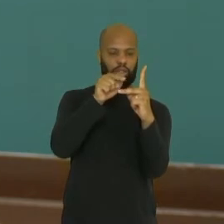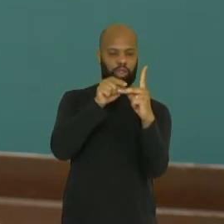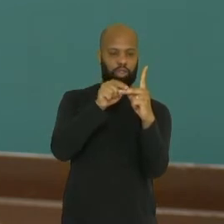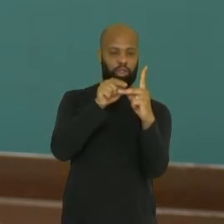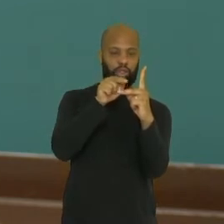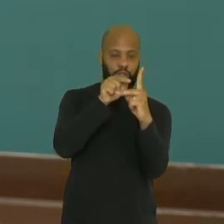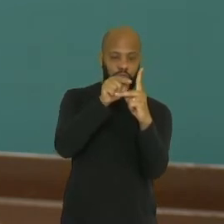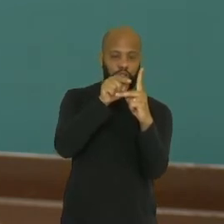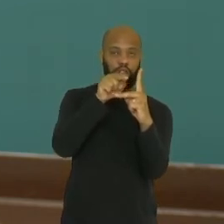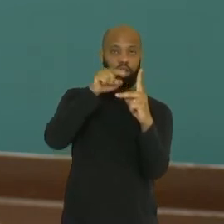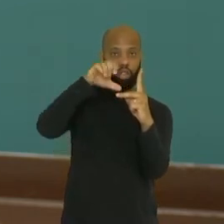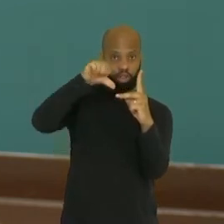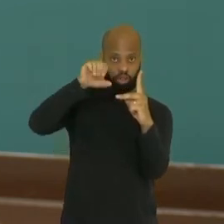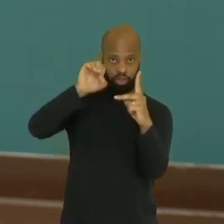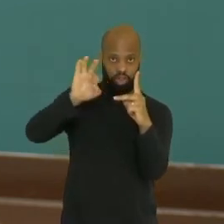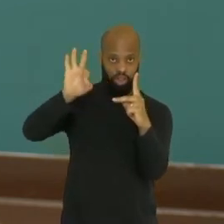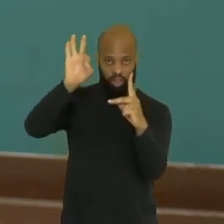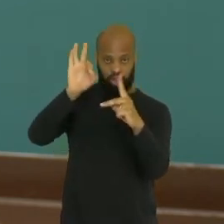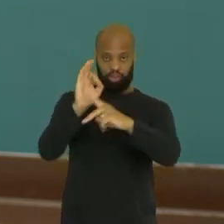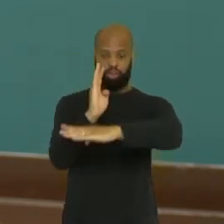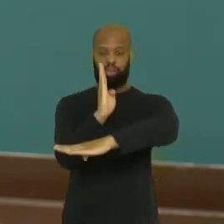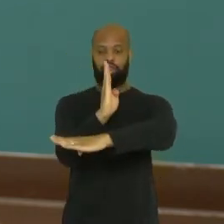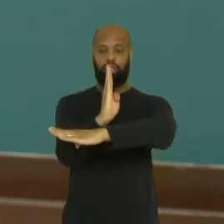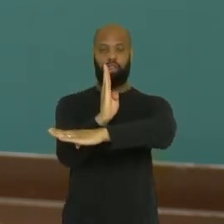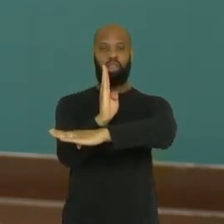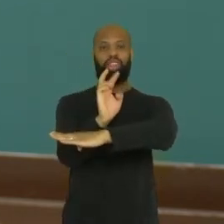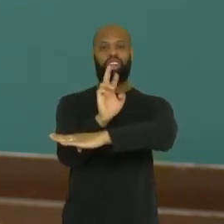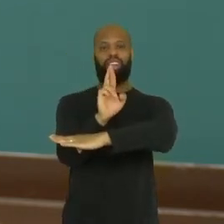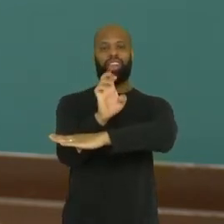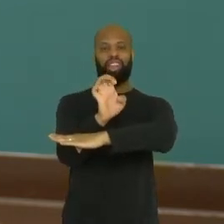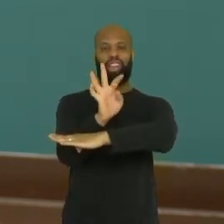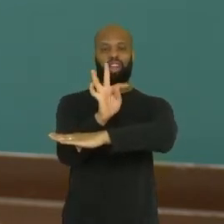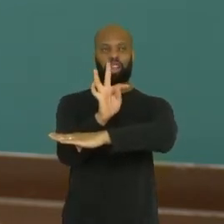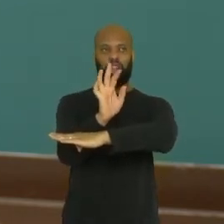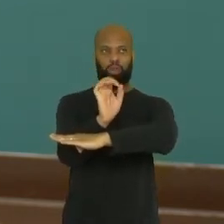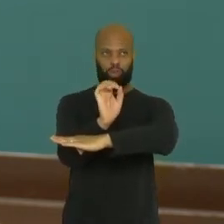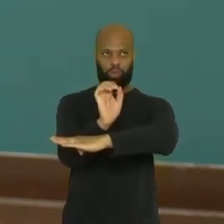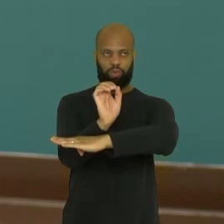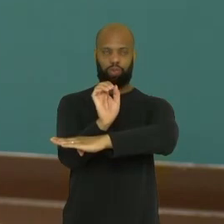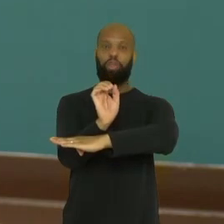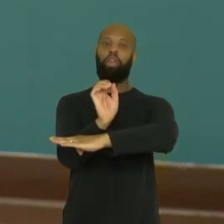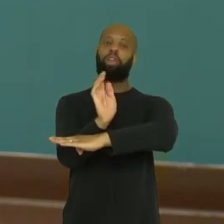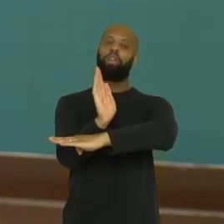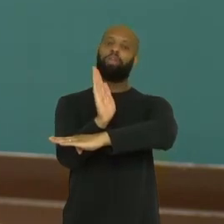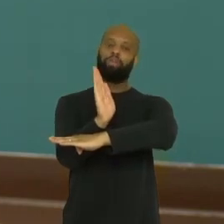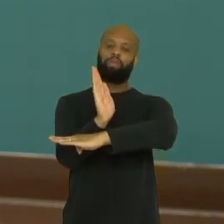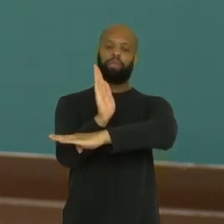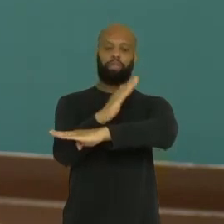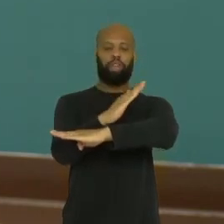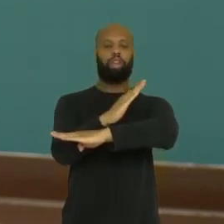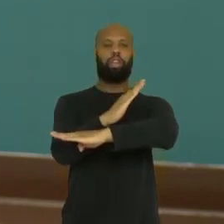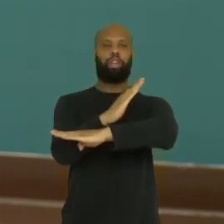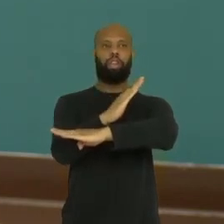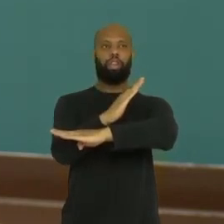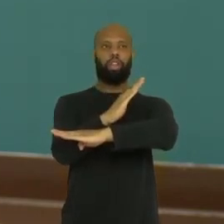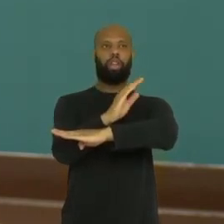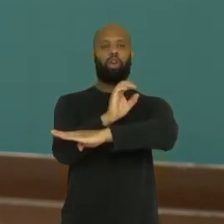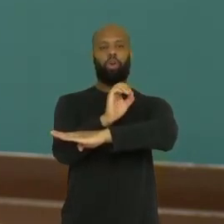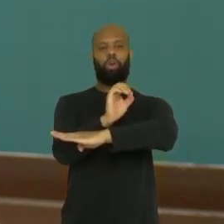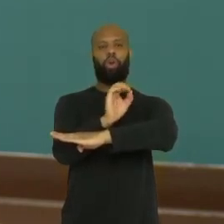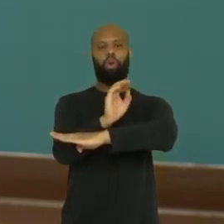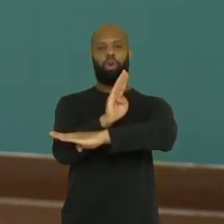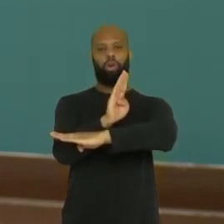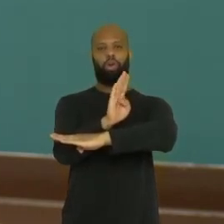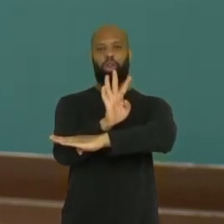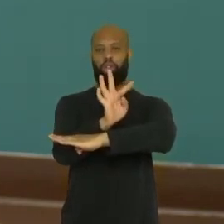gente tem um ângulo chamado de ângulo reto, e a gente usa essa marquinha para ele. Quando essa medida é maior que 90 graus, a gente